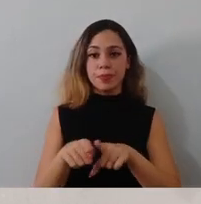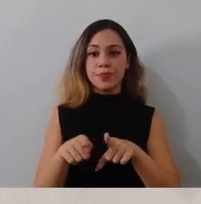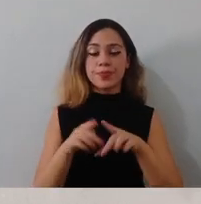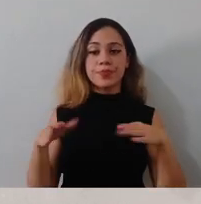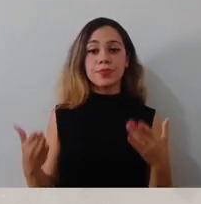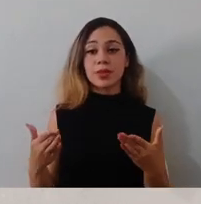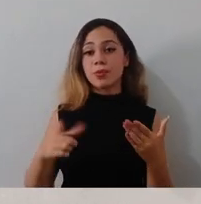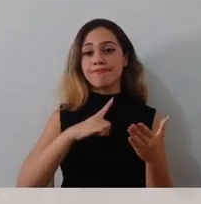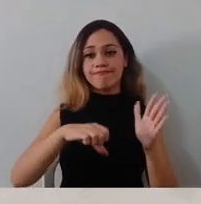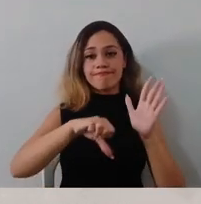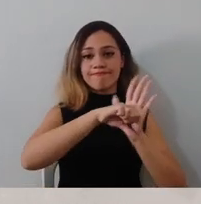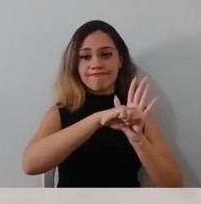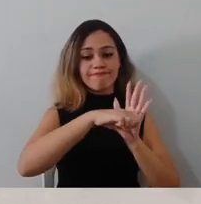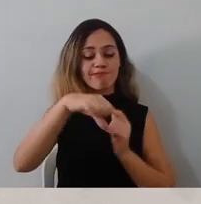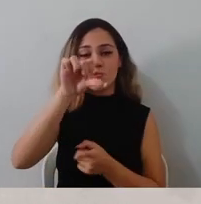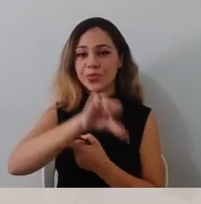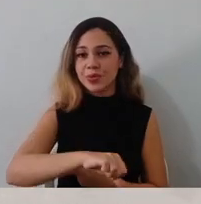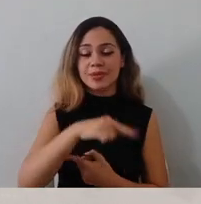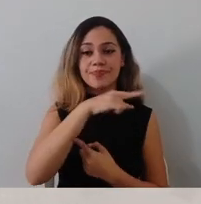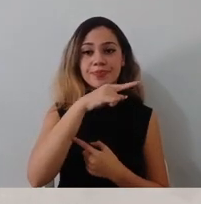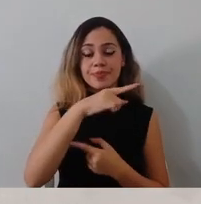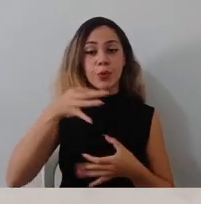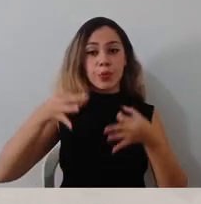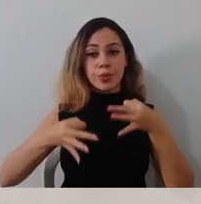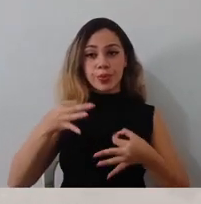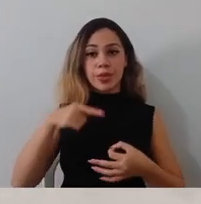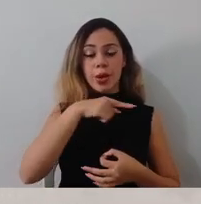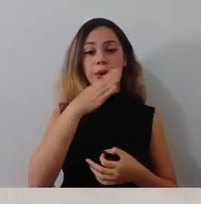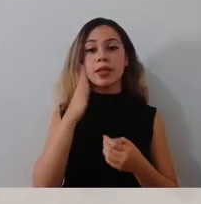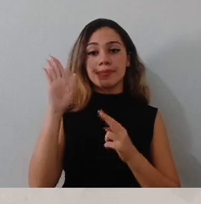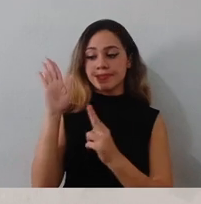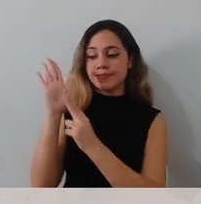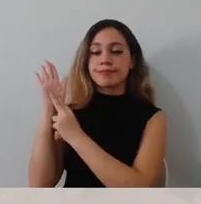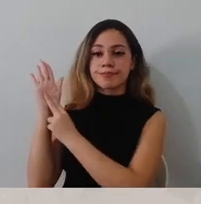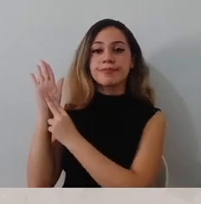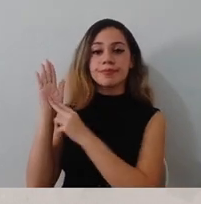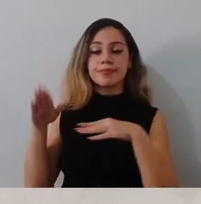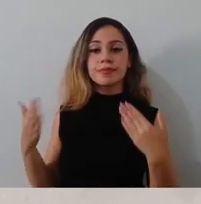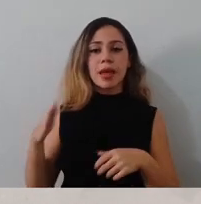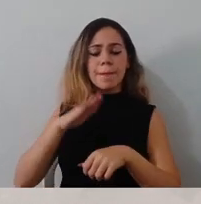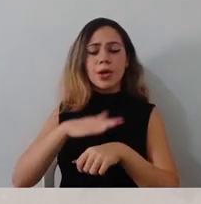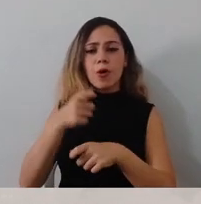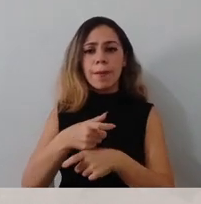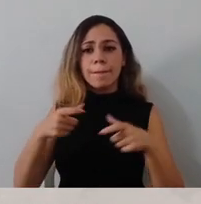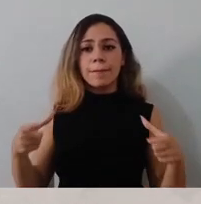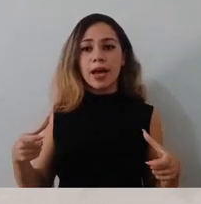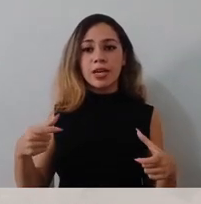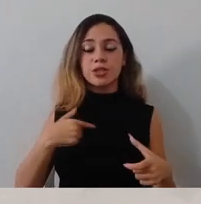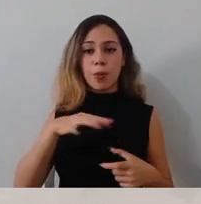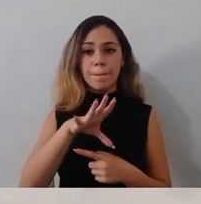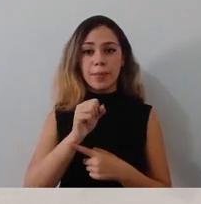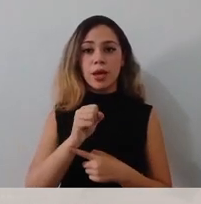porque incorre em agravamento de penas. Lá no tribunal, eu sou juramentada. A maior parte das audiências, quando eu